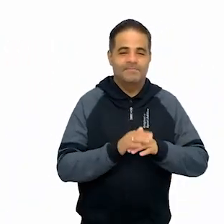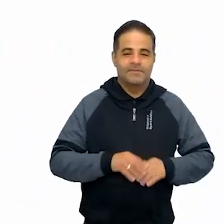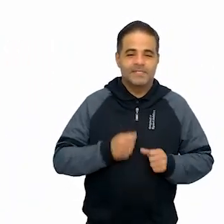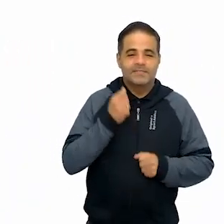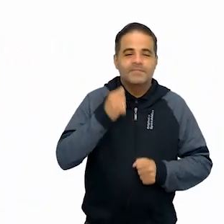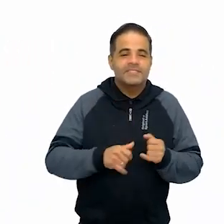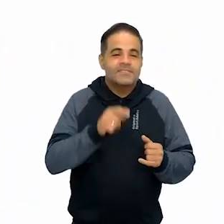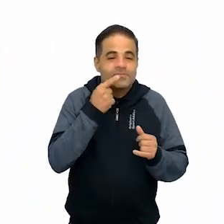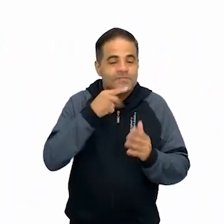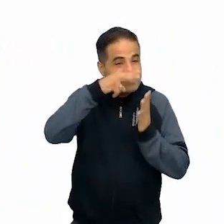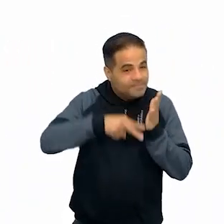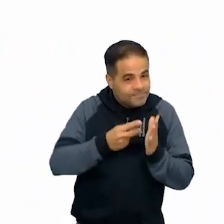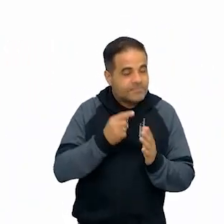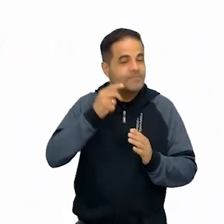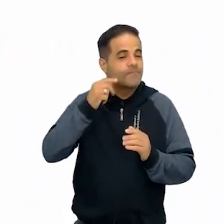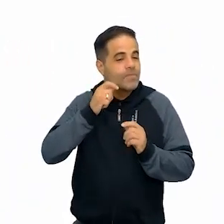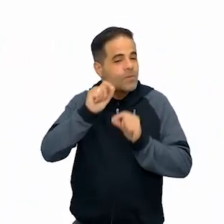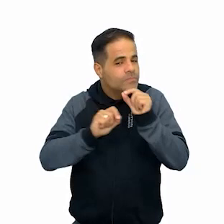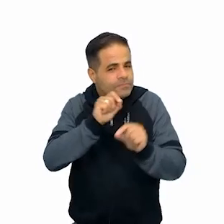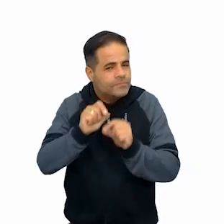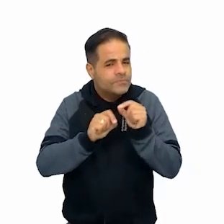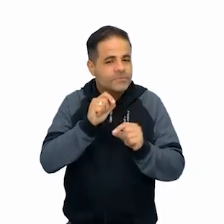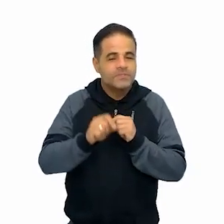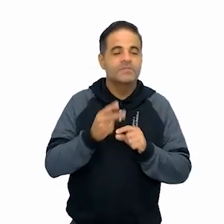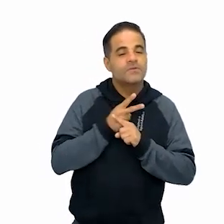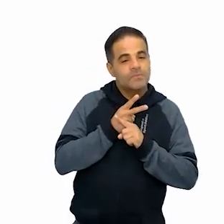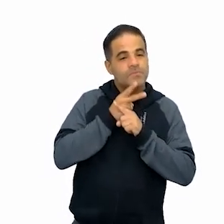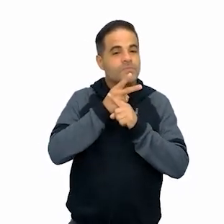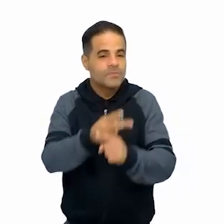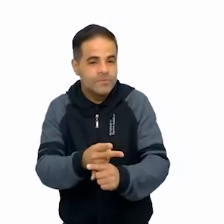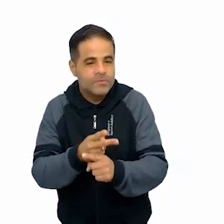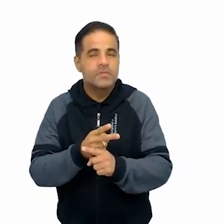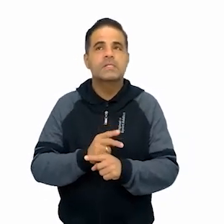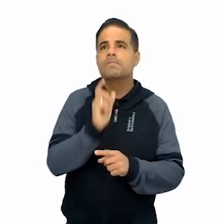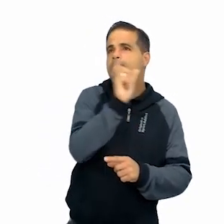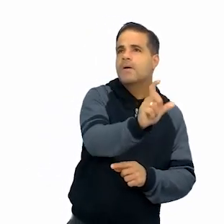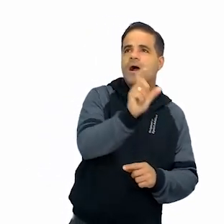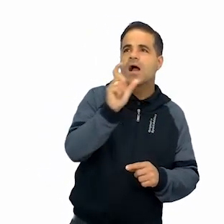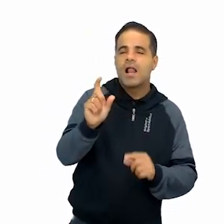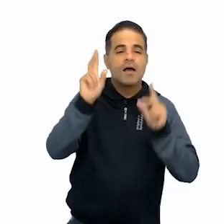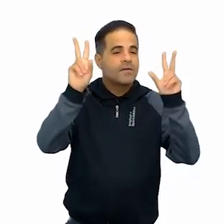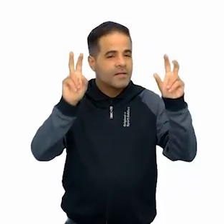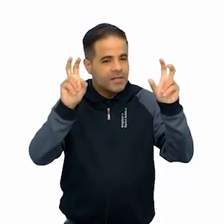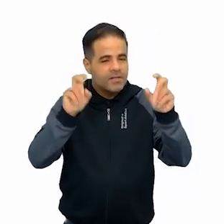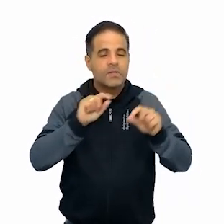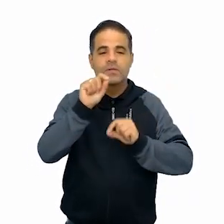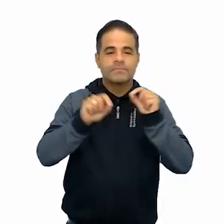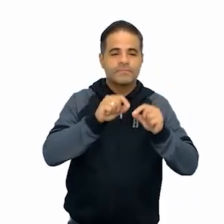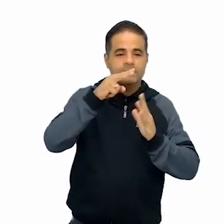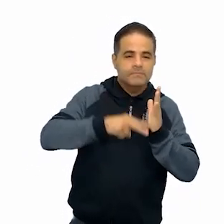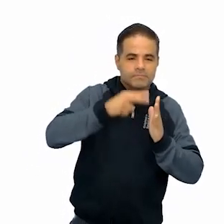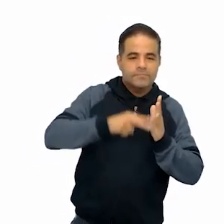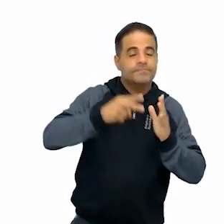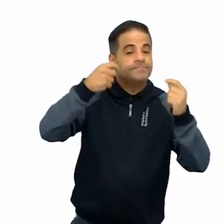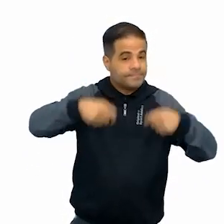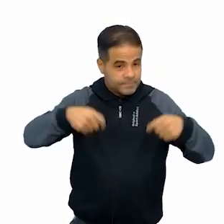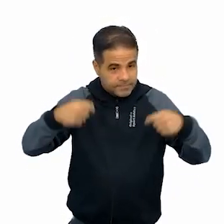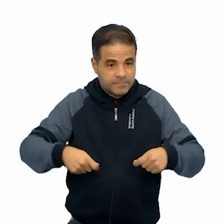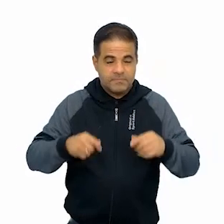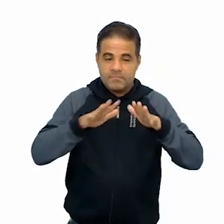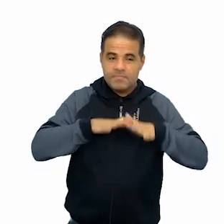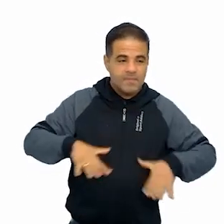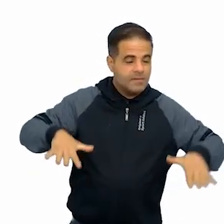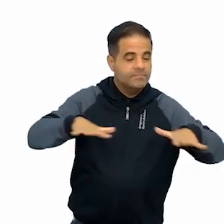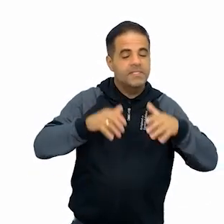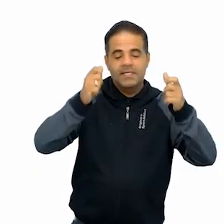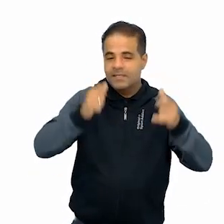tentem explicar os motivos e que busquem pistas nas palavras e expressões. Releia quantas vezes forem necessários